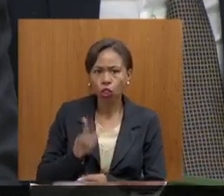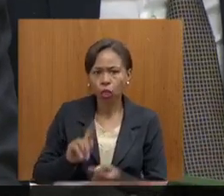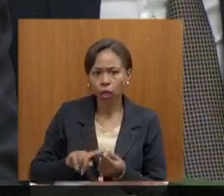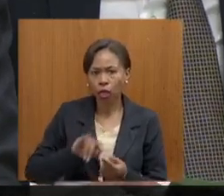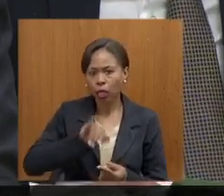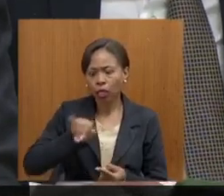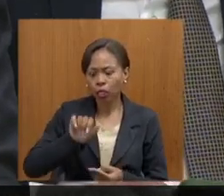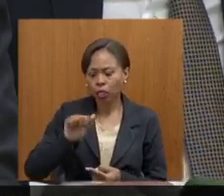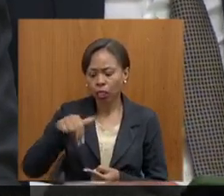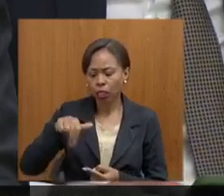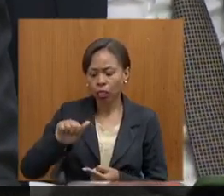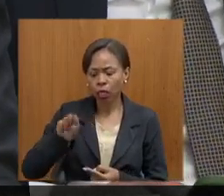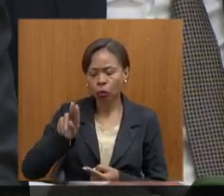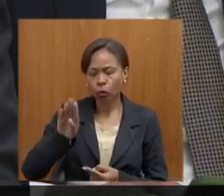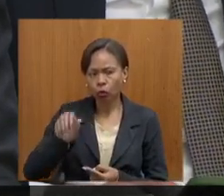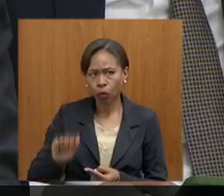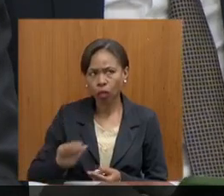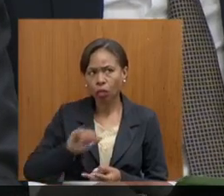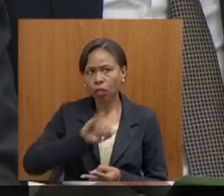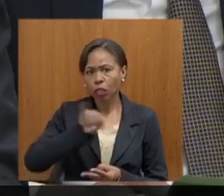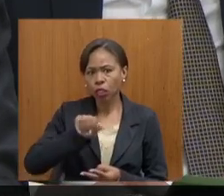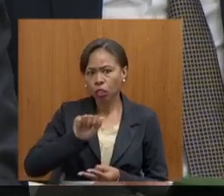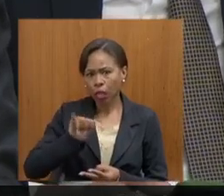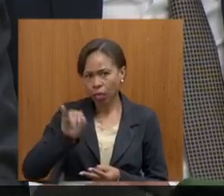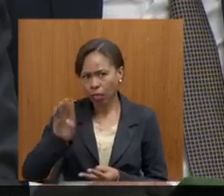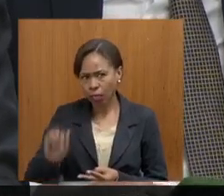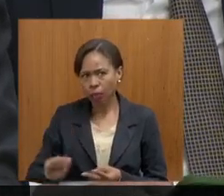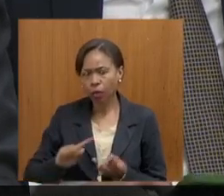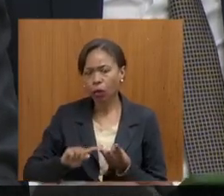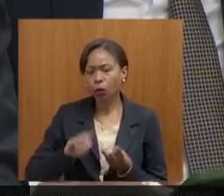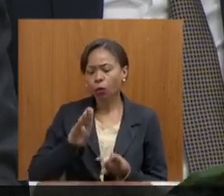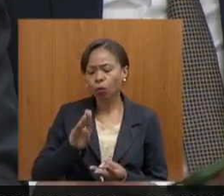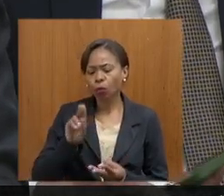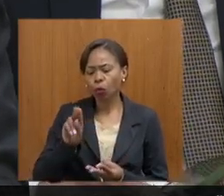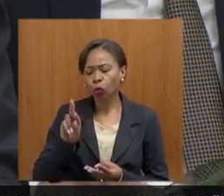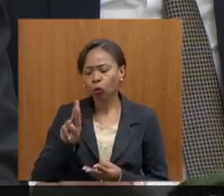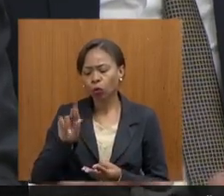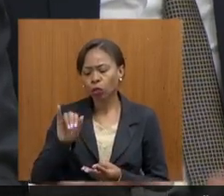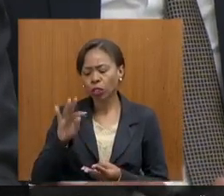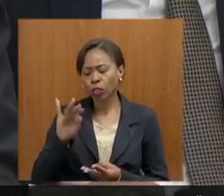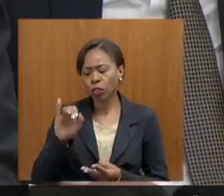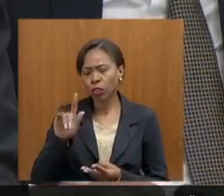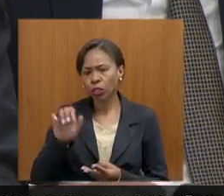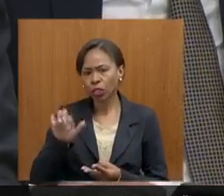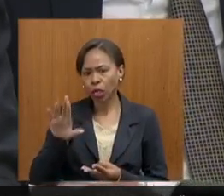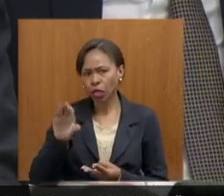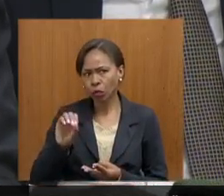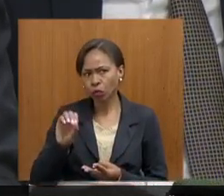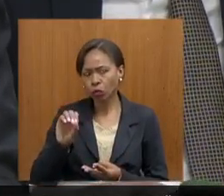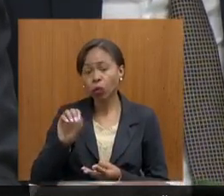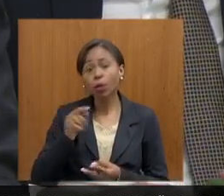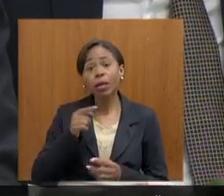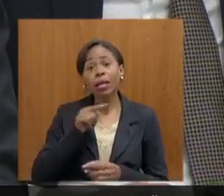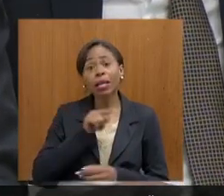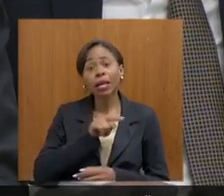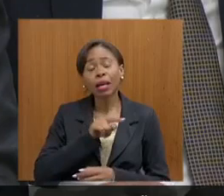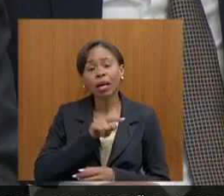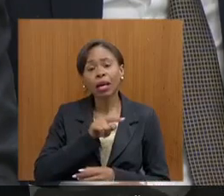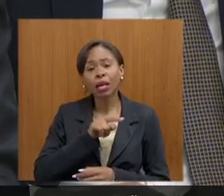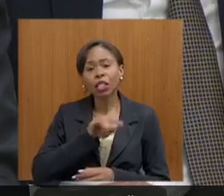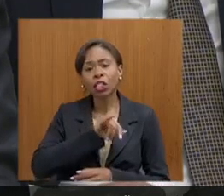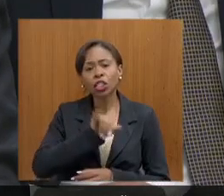Jaíba Buritizeiro que a região de Januária na região de da própria Nossa Montes Claros a